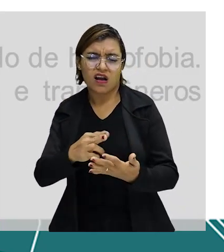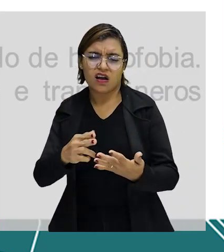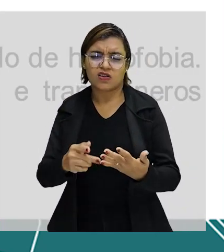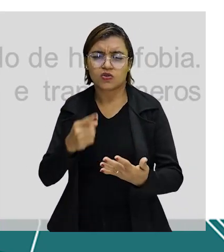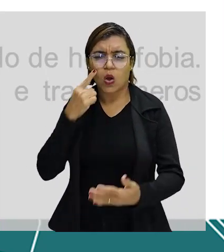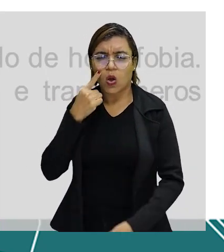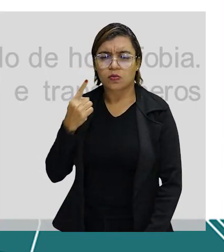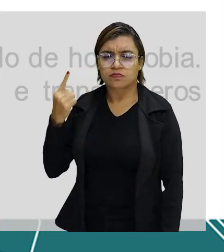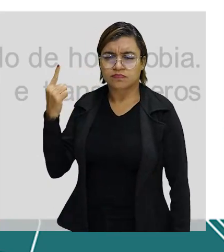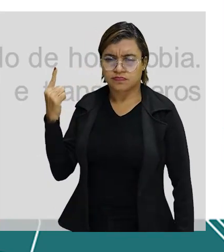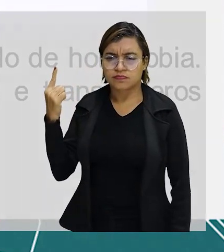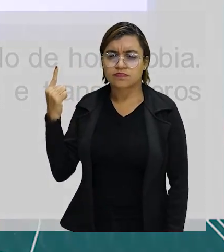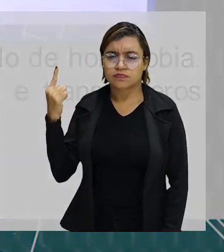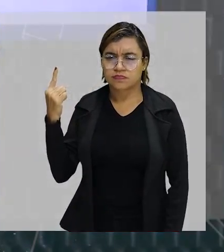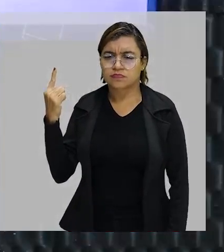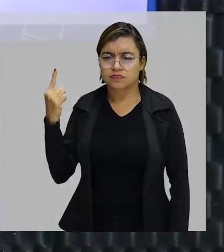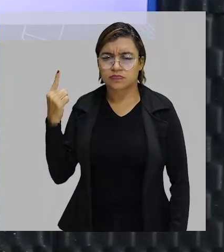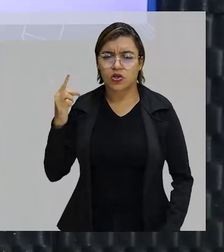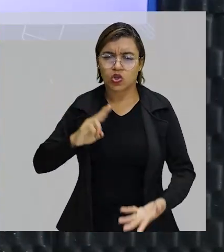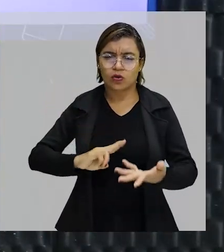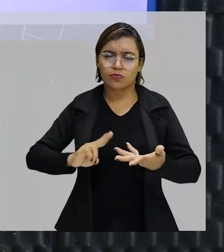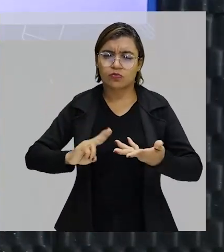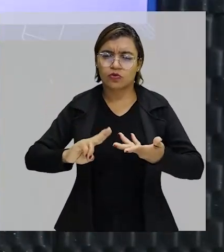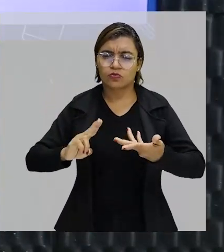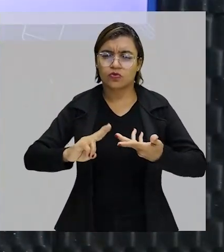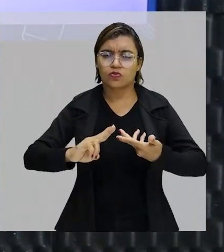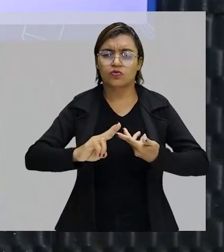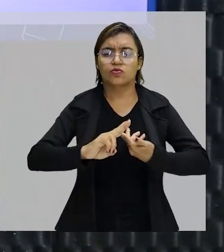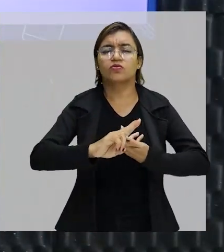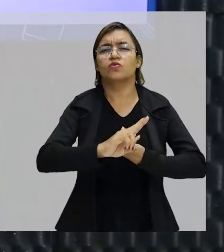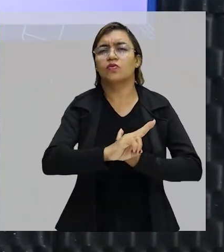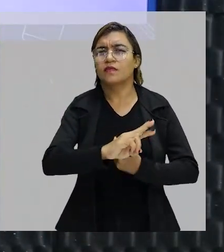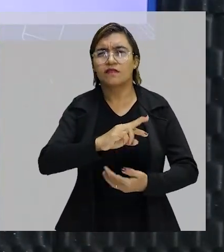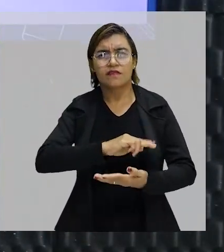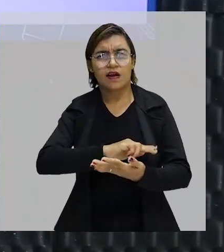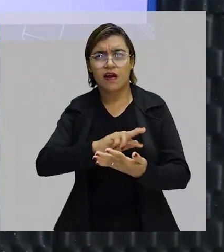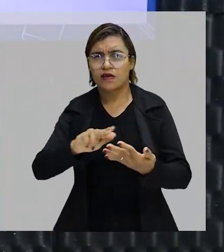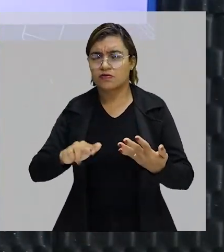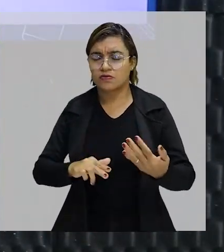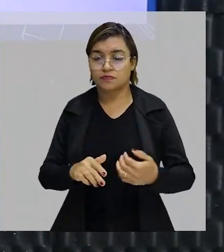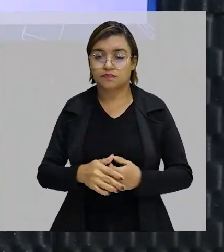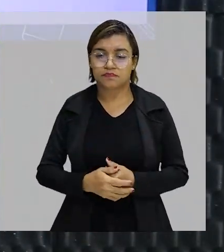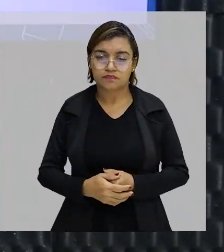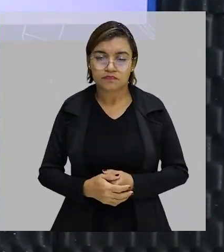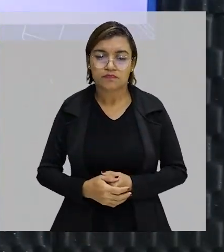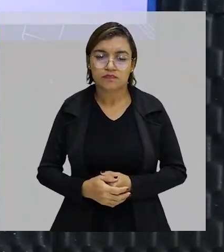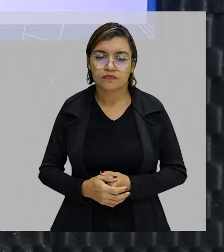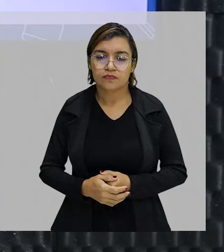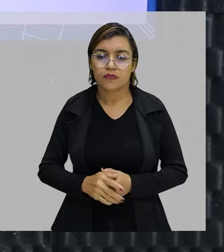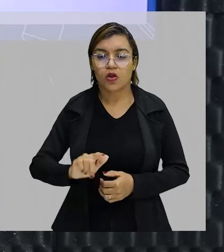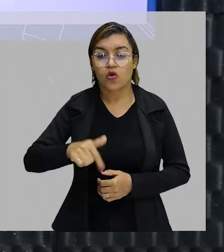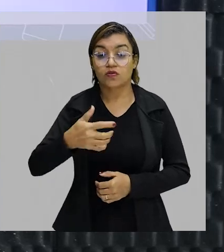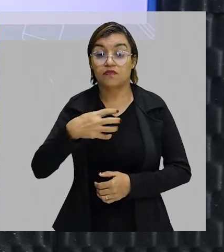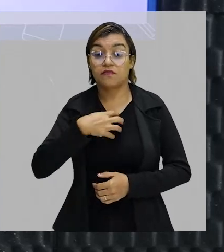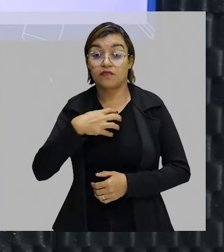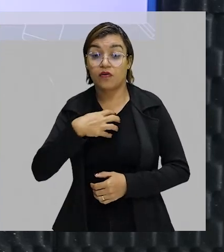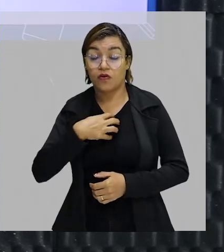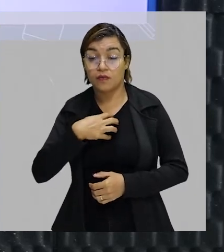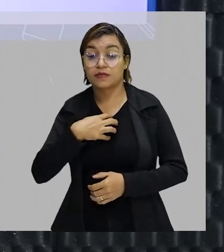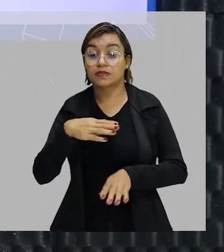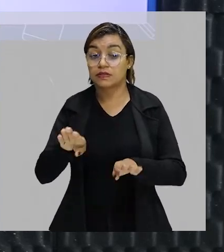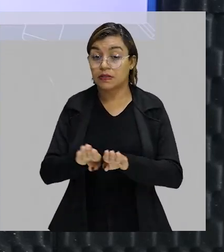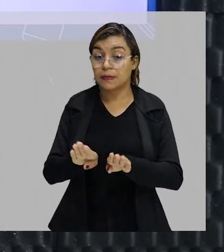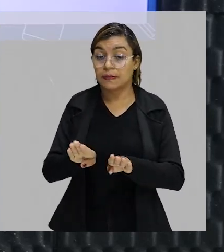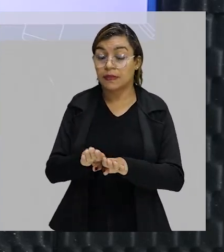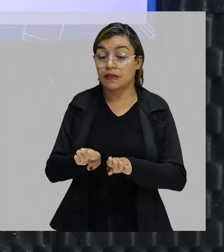queers, intersexuais, assexuais, várias, né, denominações. E outras formas de existência de sexualidade e